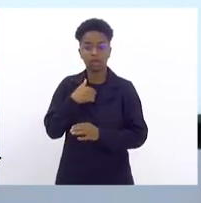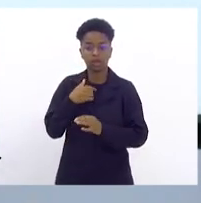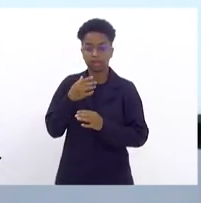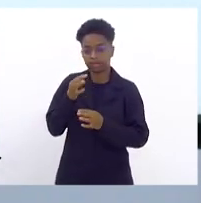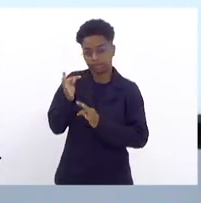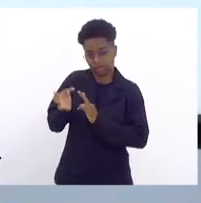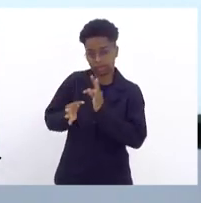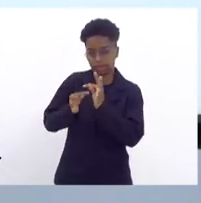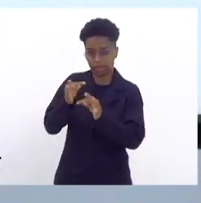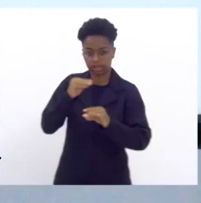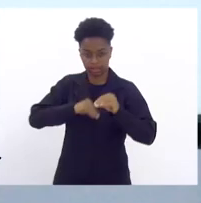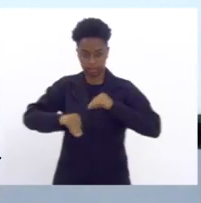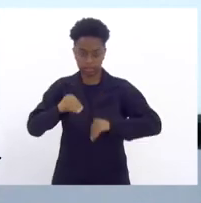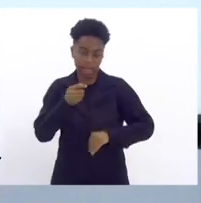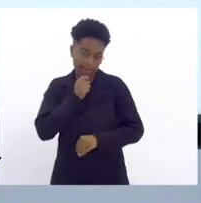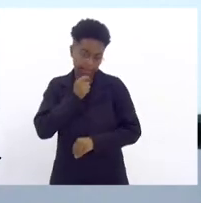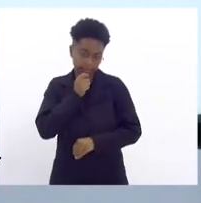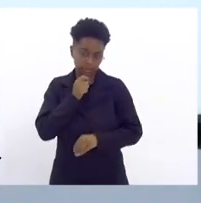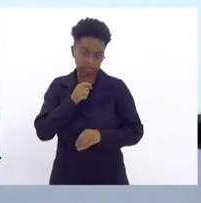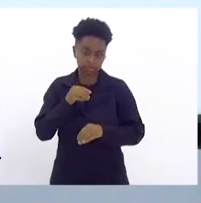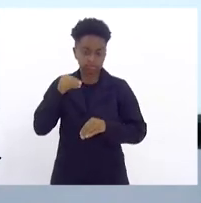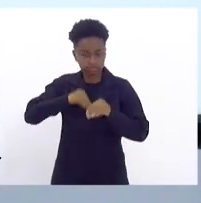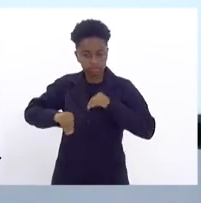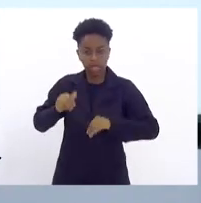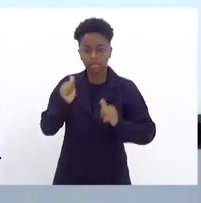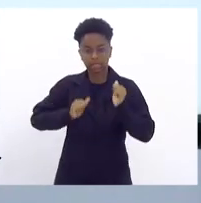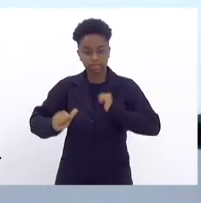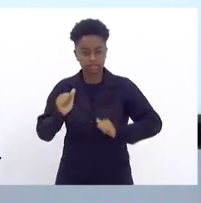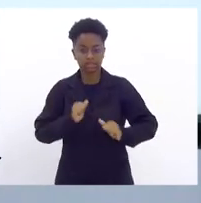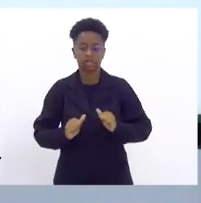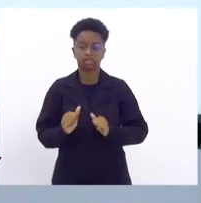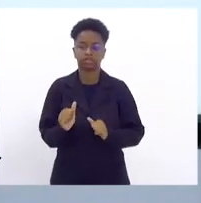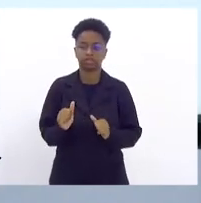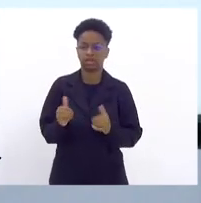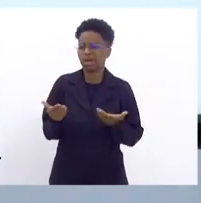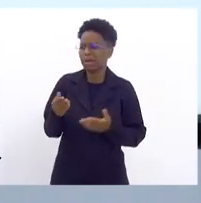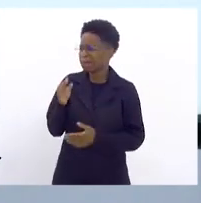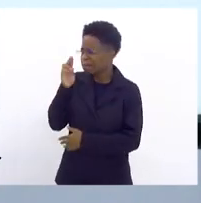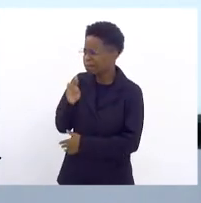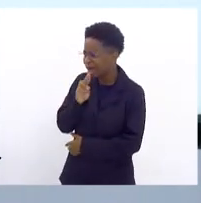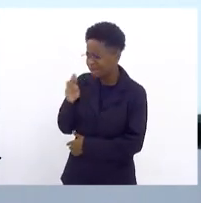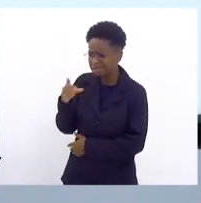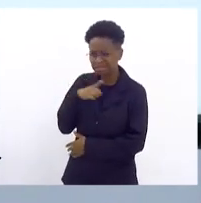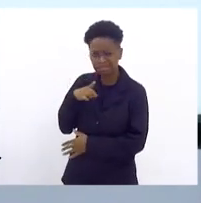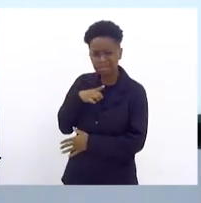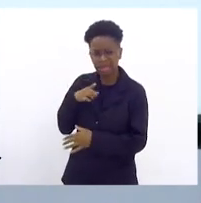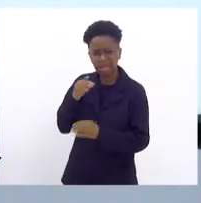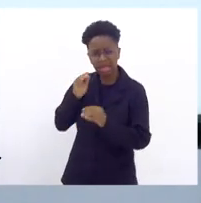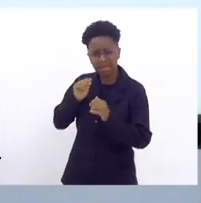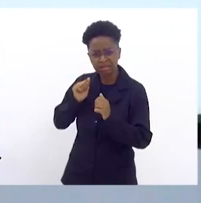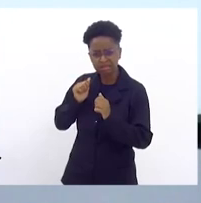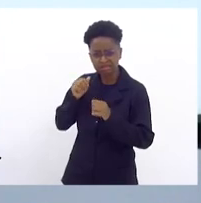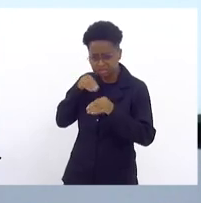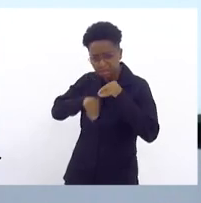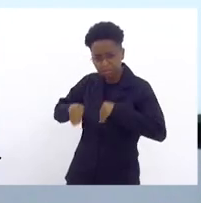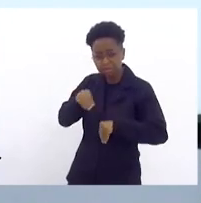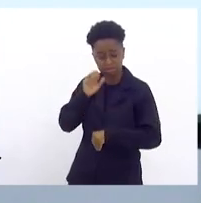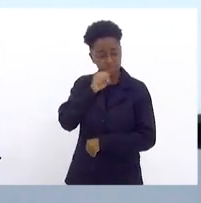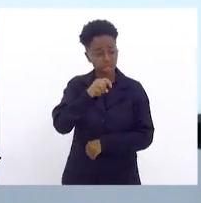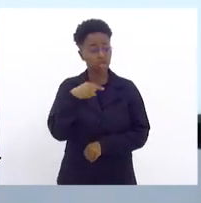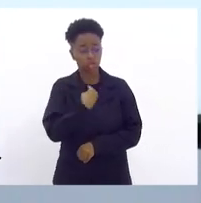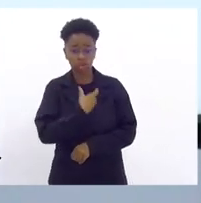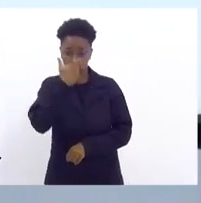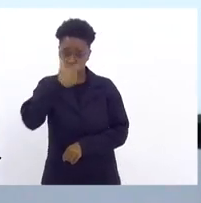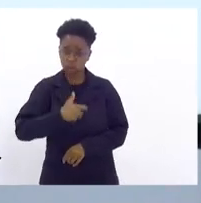eu preciso tô tratando ainda ansiedade depressão Poxa um padre com ansiedade depressão sim nós somos humanos Nossa grande nós